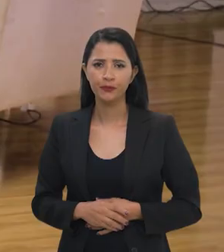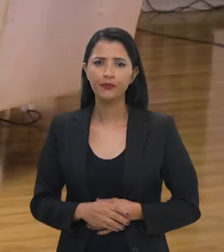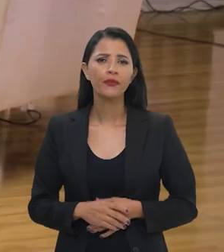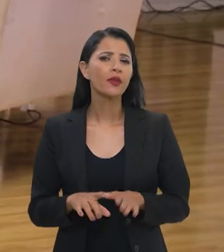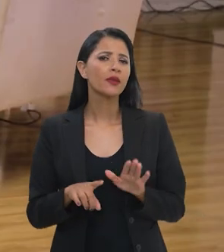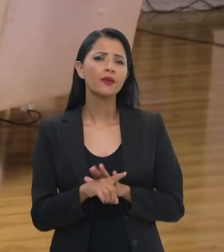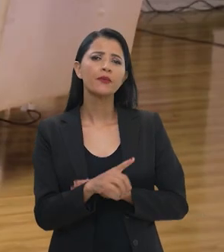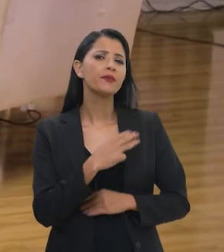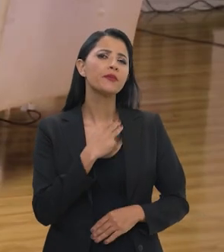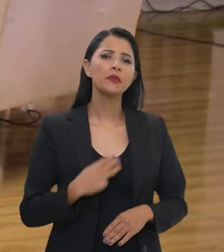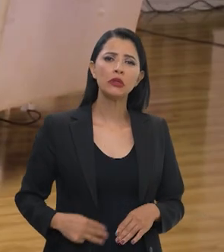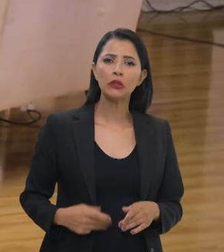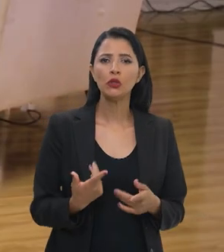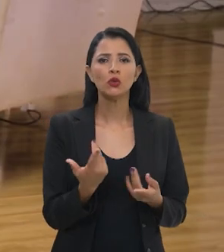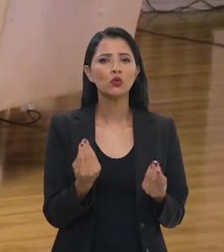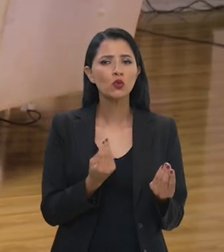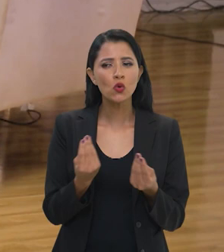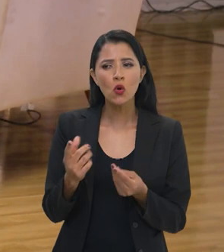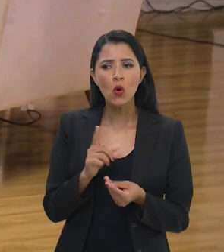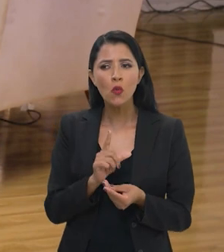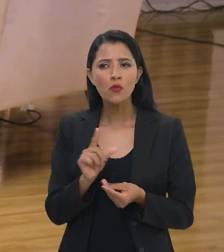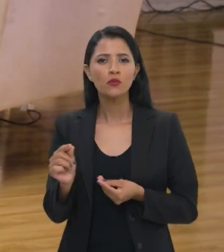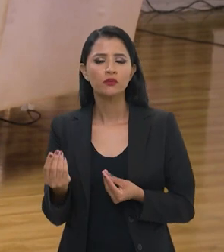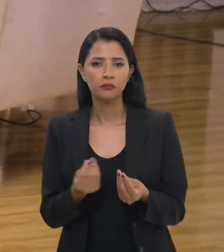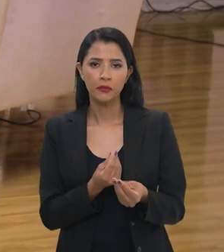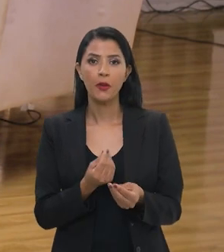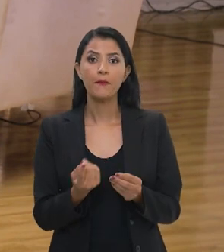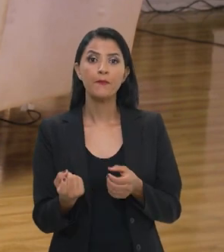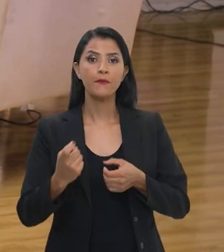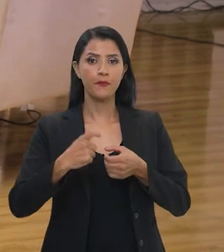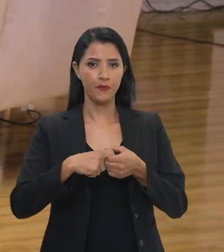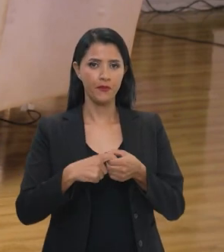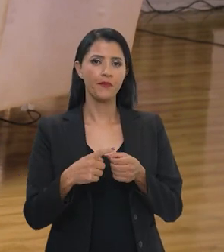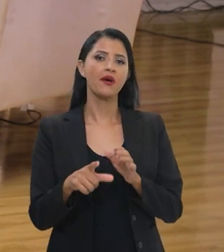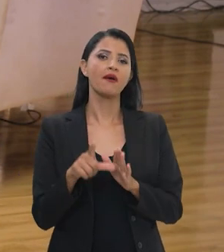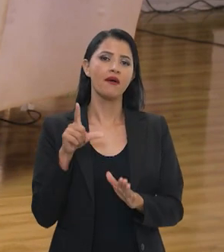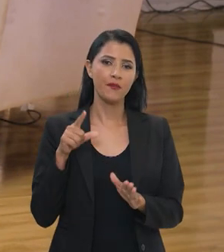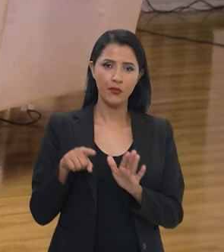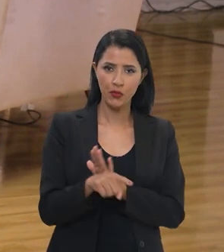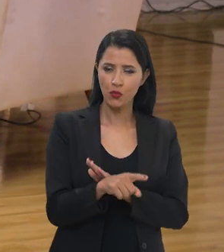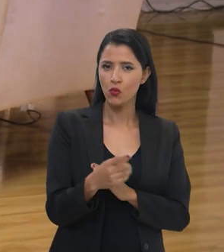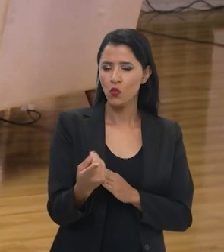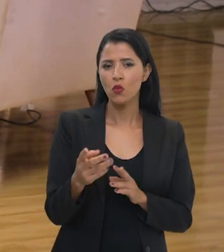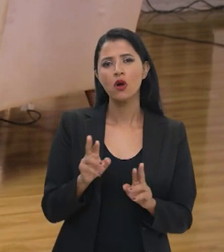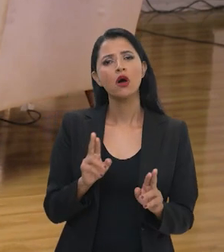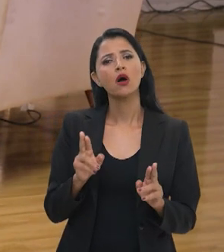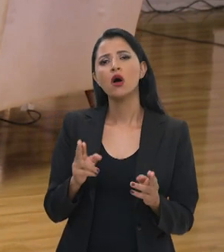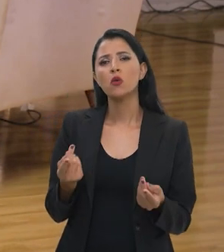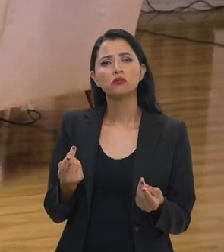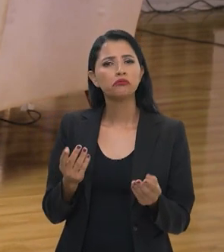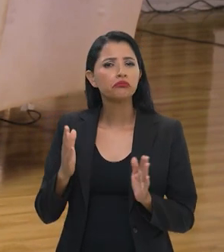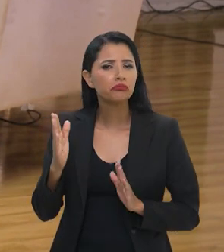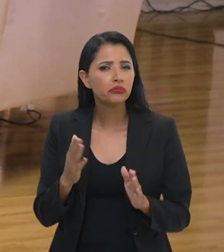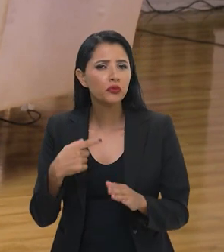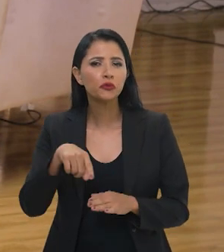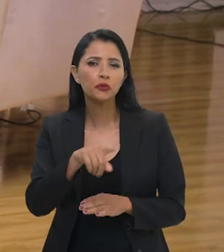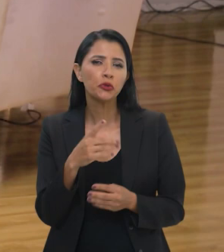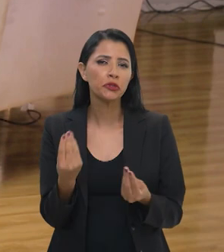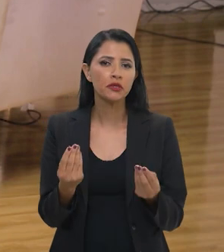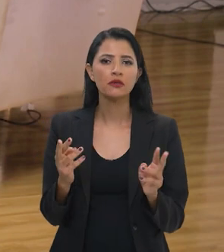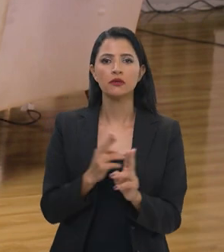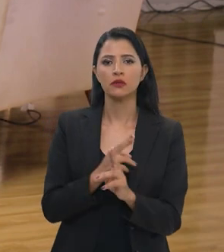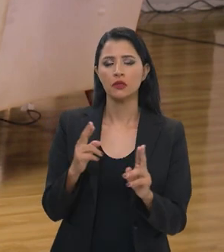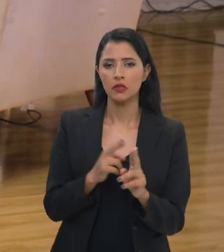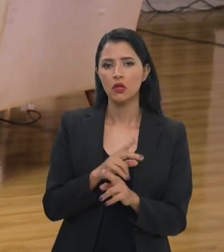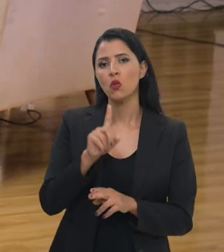Dias Ministro portas de saída retomando a pergunta do bloco anterior Qual que é a expectativa a previsão